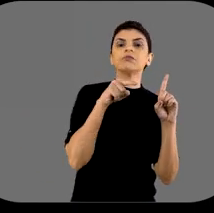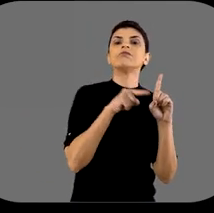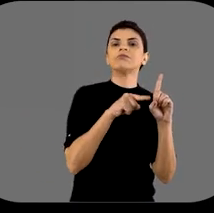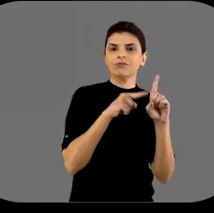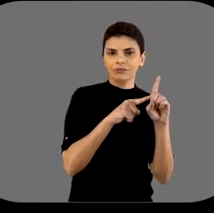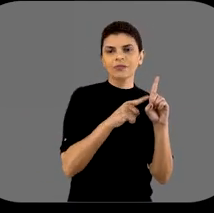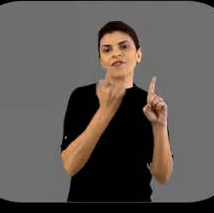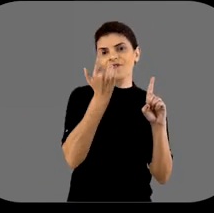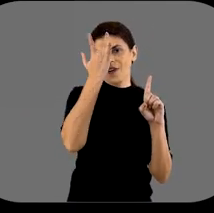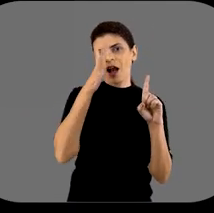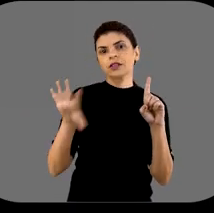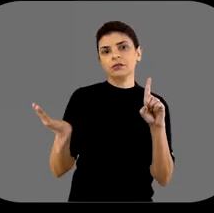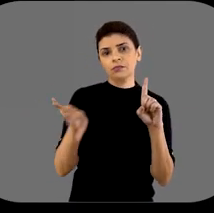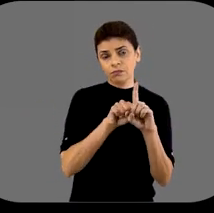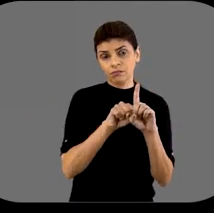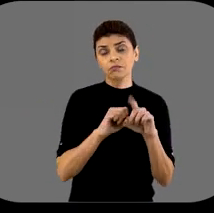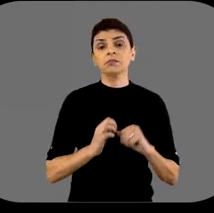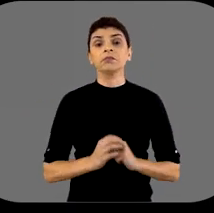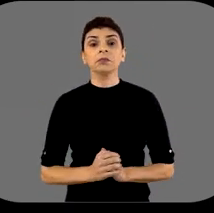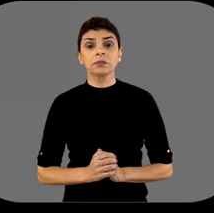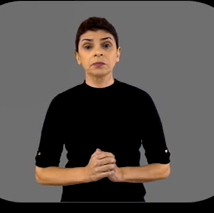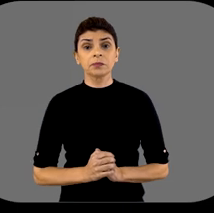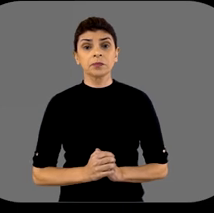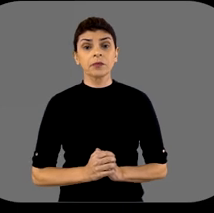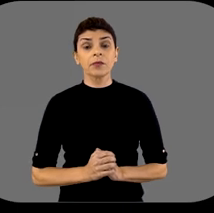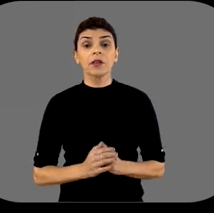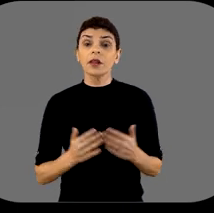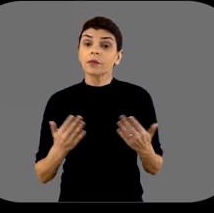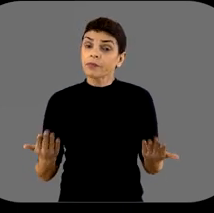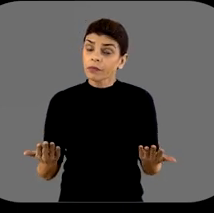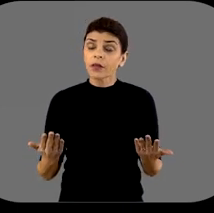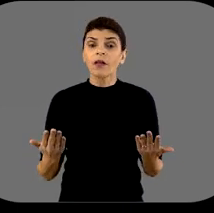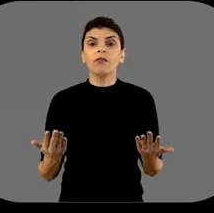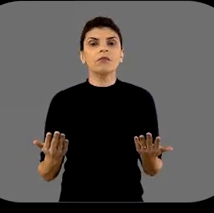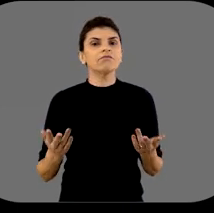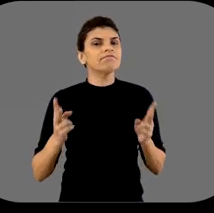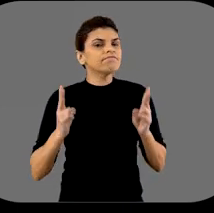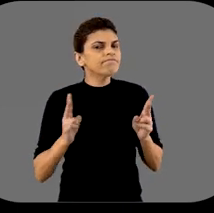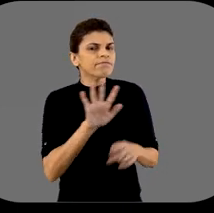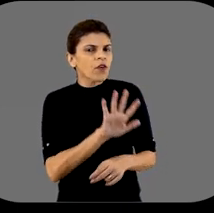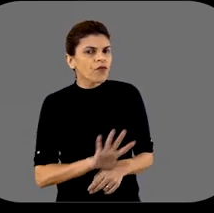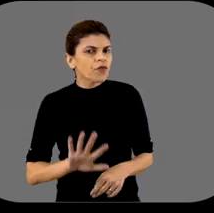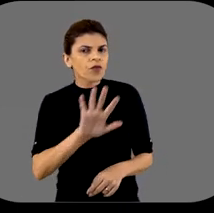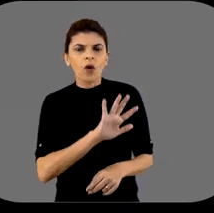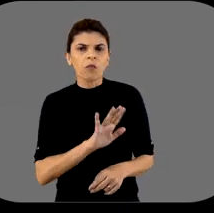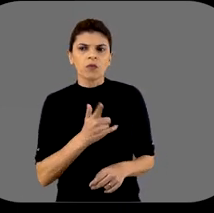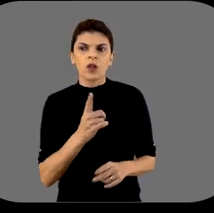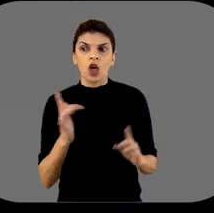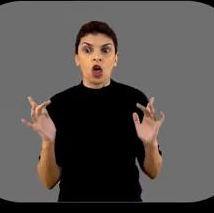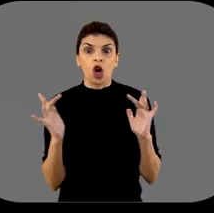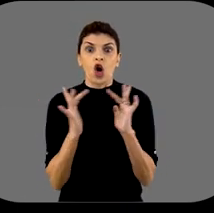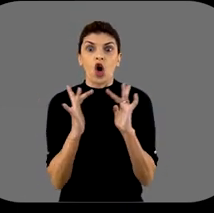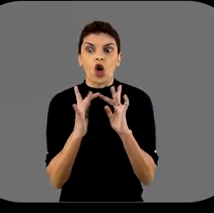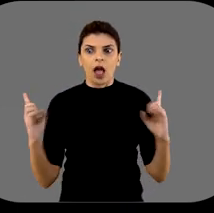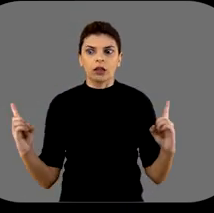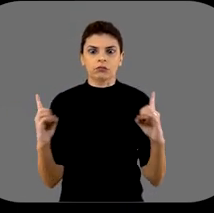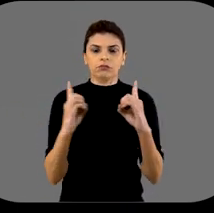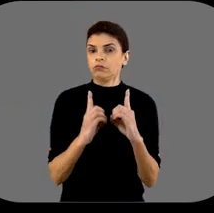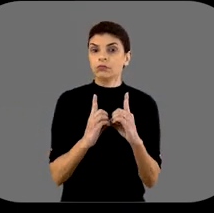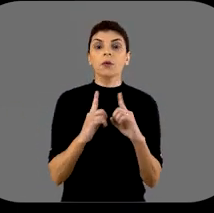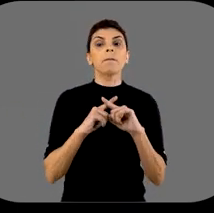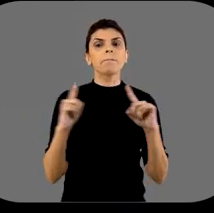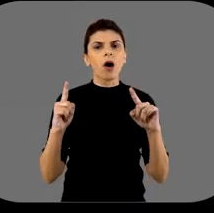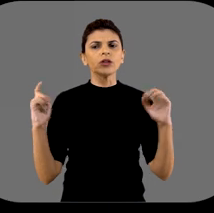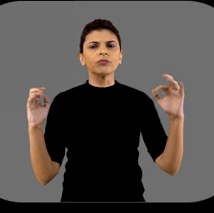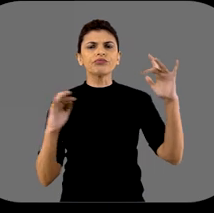alguém suscetível. Então, assim, da mesma forma, também não é necessário um contato direto com a pessoa, mas você pode ter